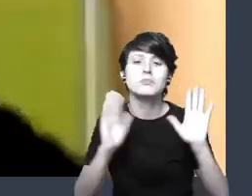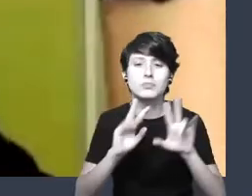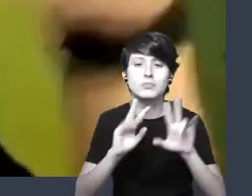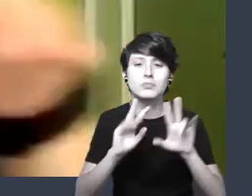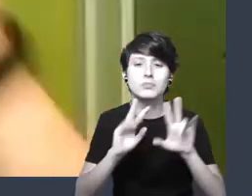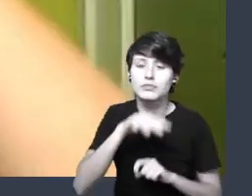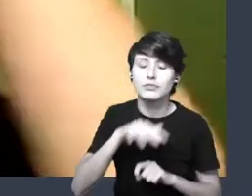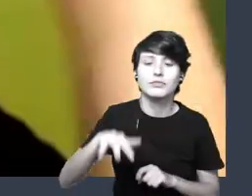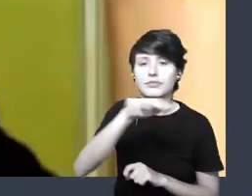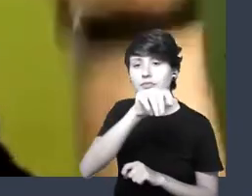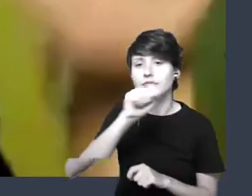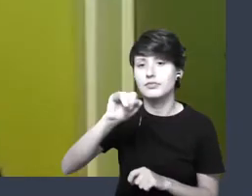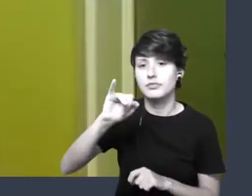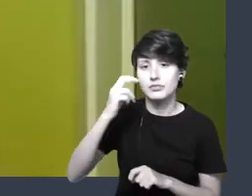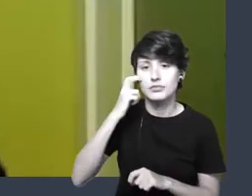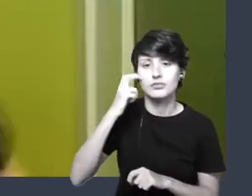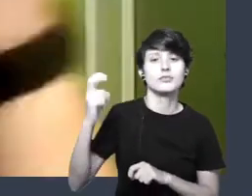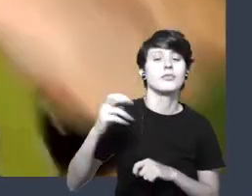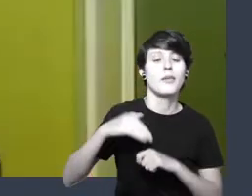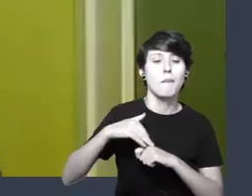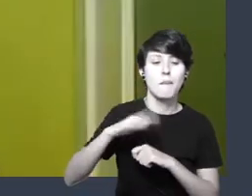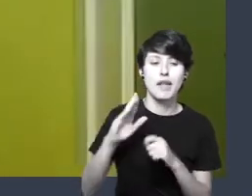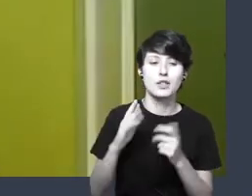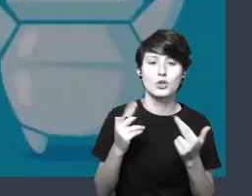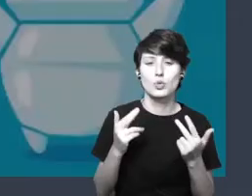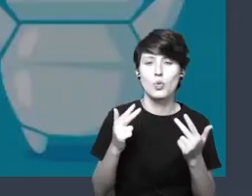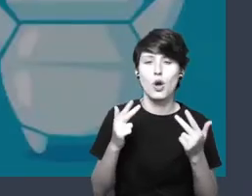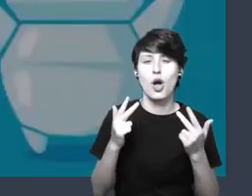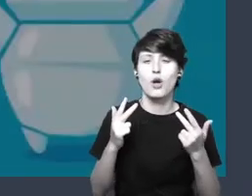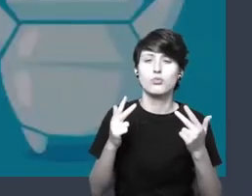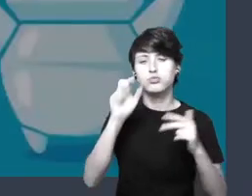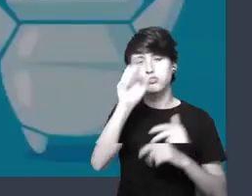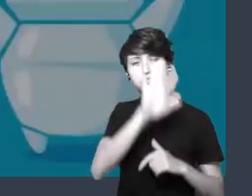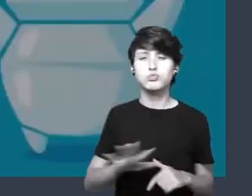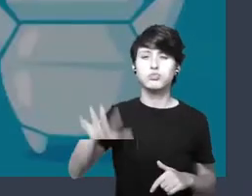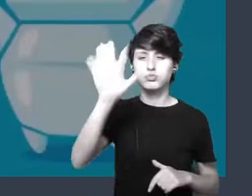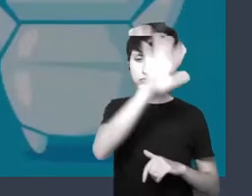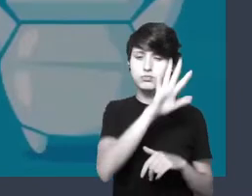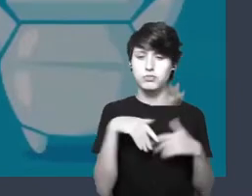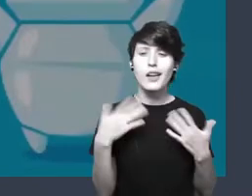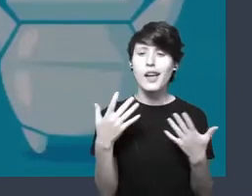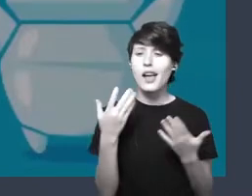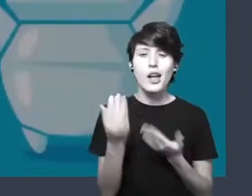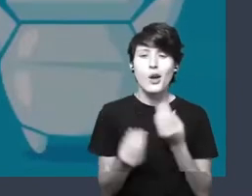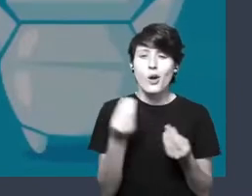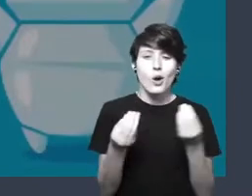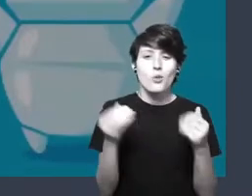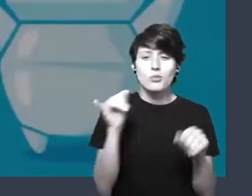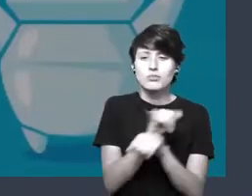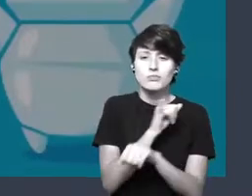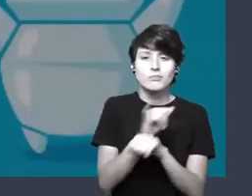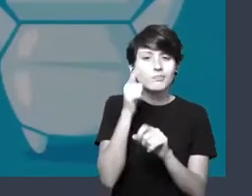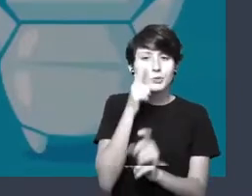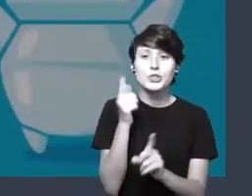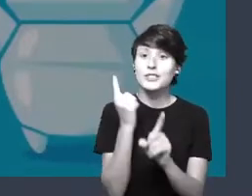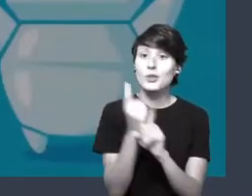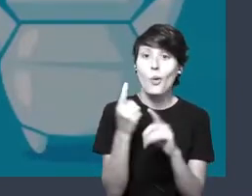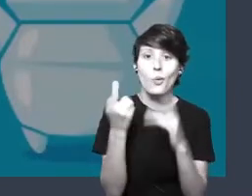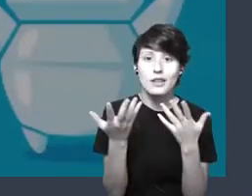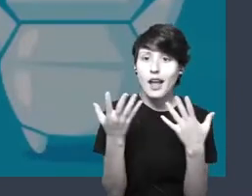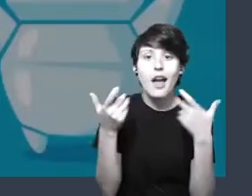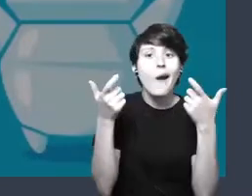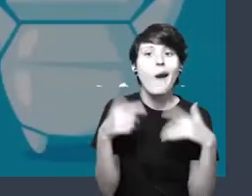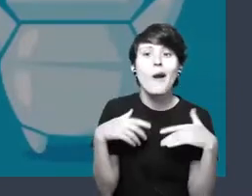inteligência artificial, né, mais por cima, digamos assim. E aí, onde é que a gente pode encontrar essa inteligência artificial, né? Quais são